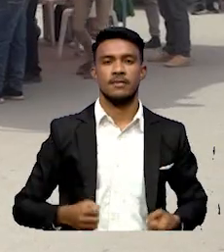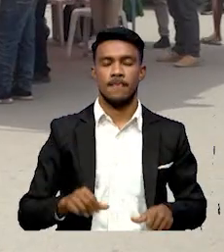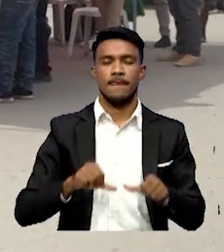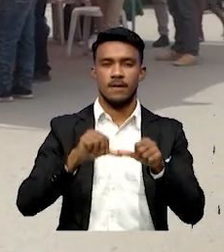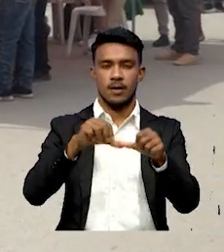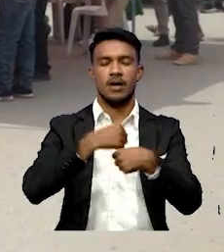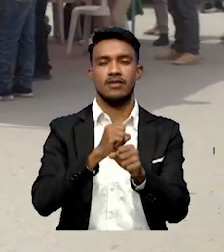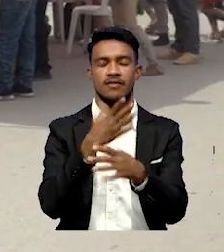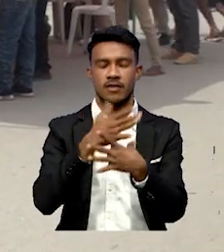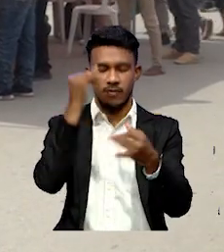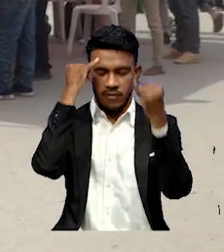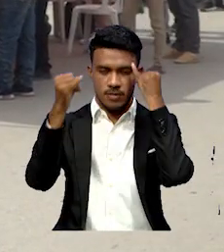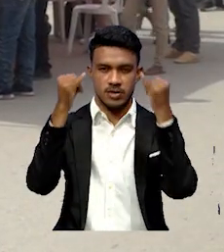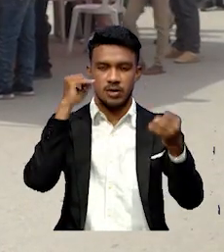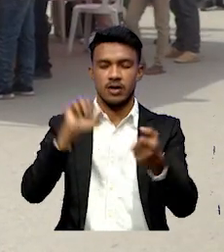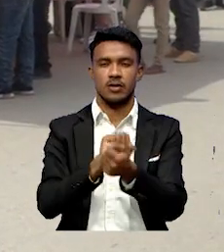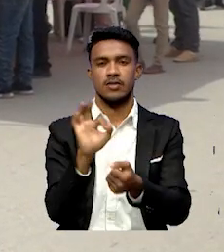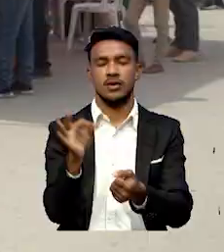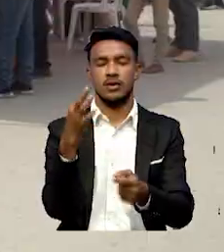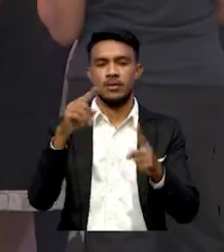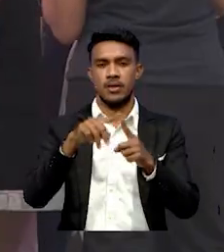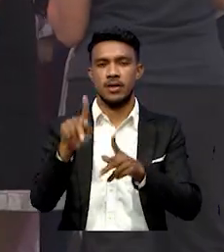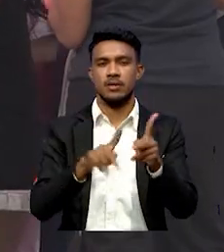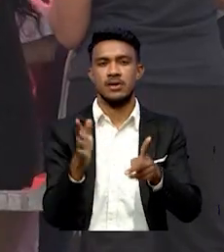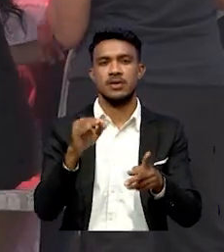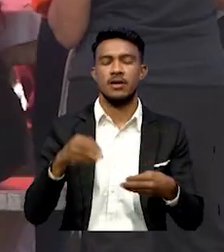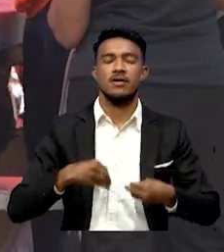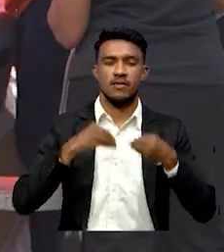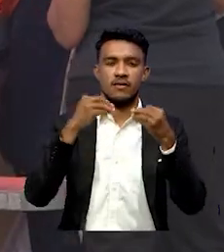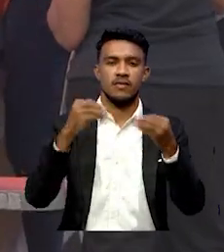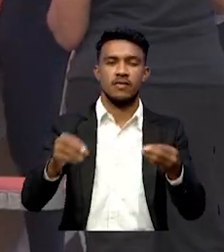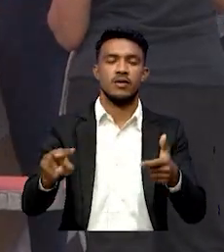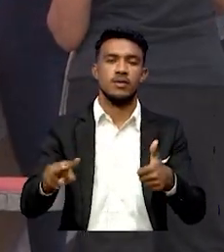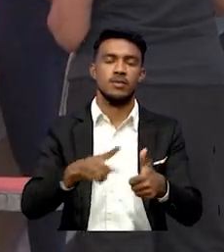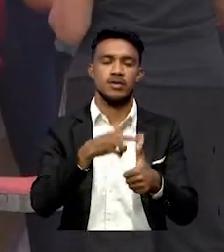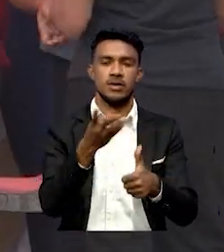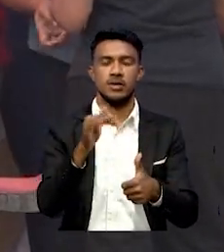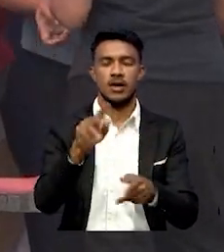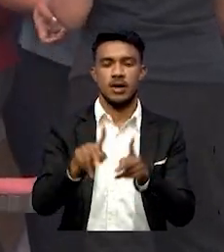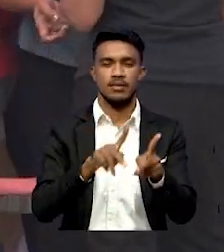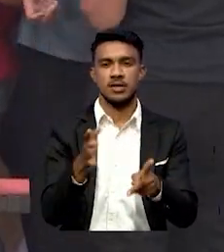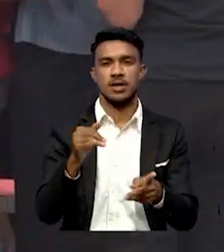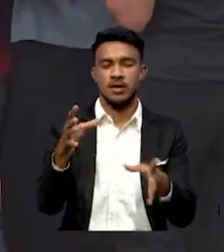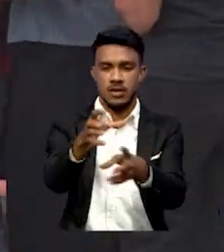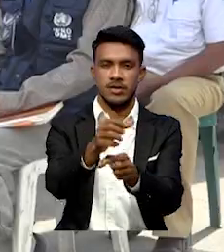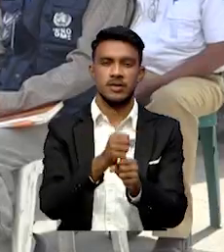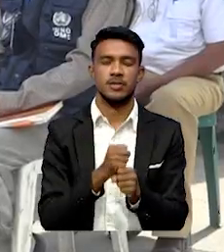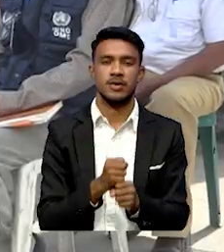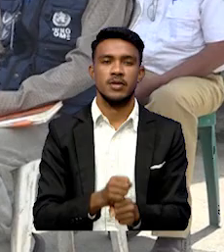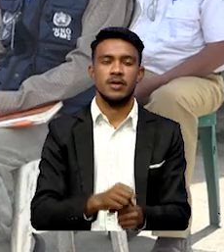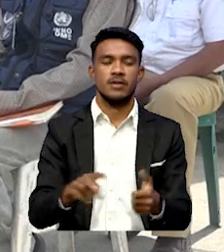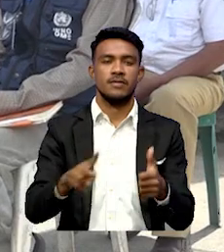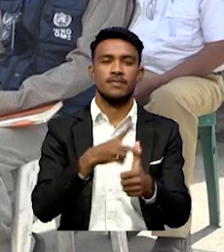campanha vacinação Covid-19 na comunidade Sira, no famoso 12 booster para cidadão Sira Nebessimona vacina 12 da